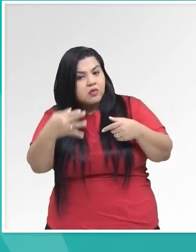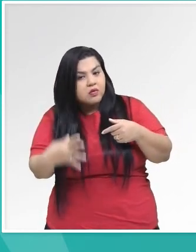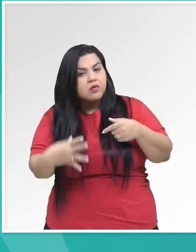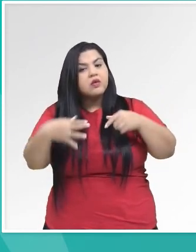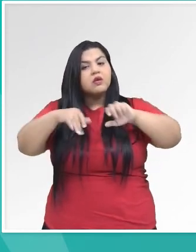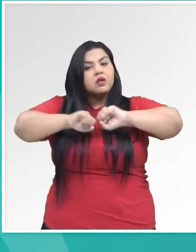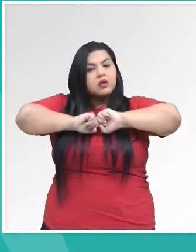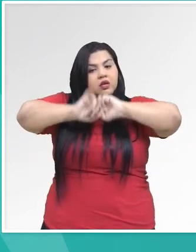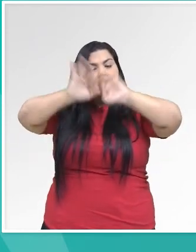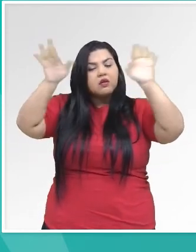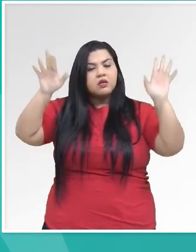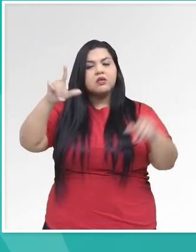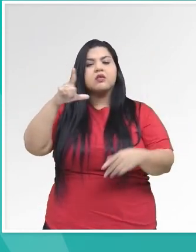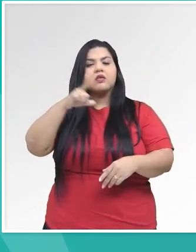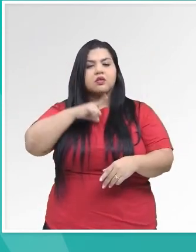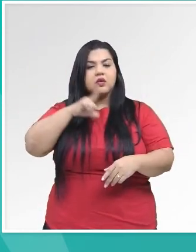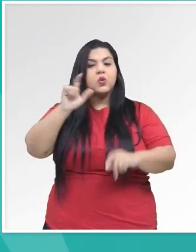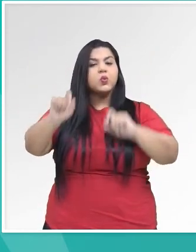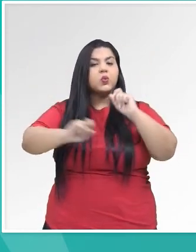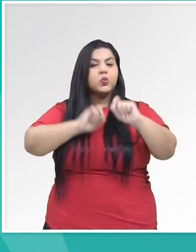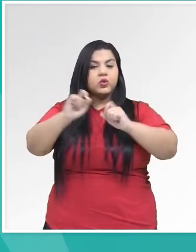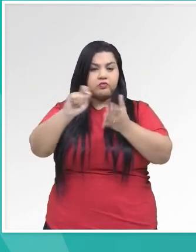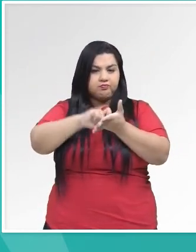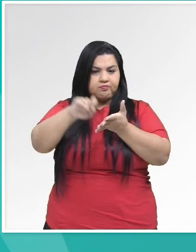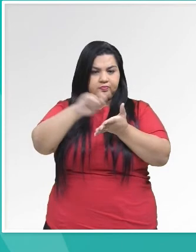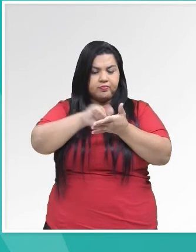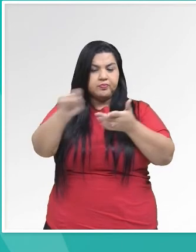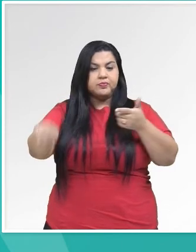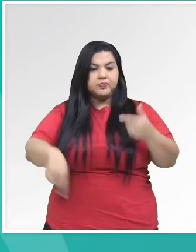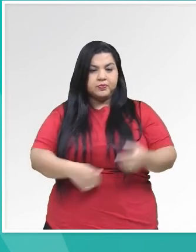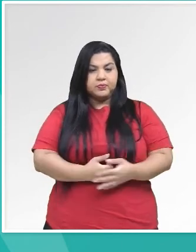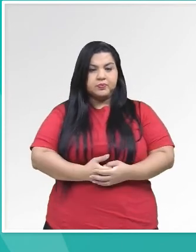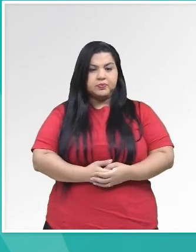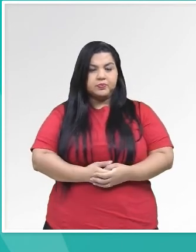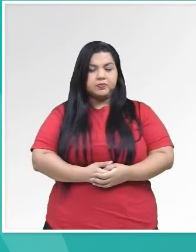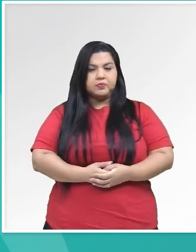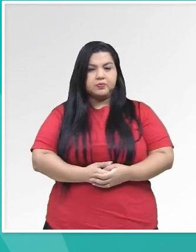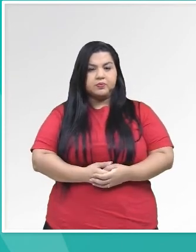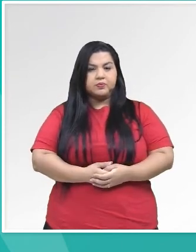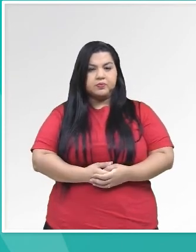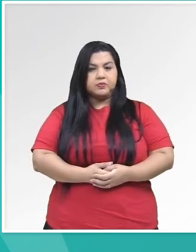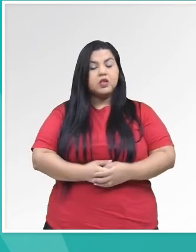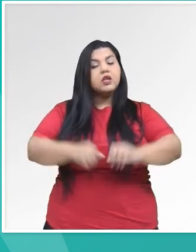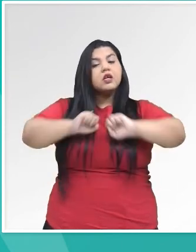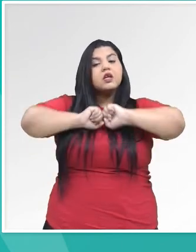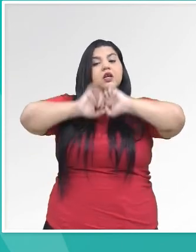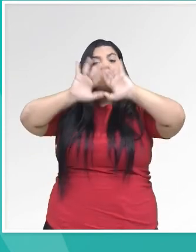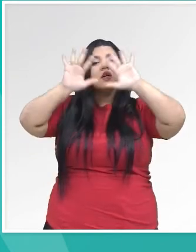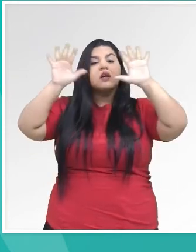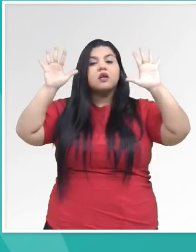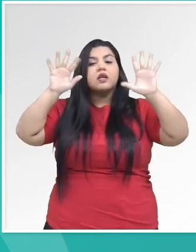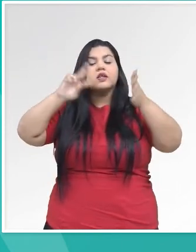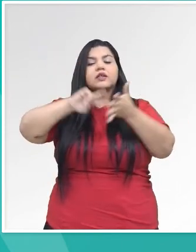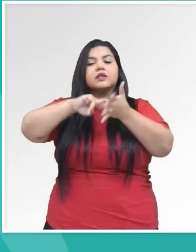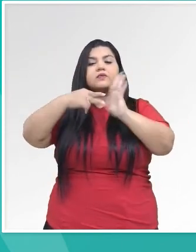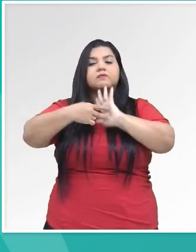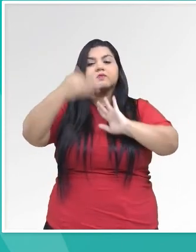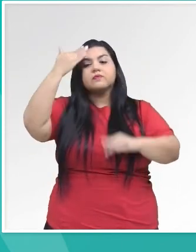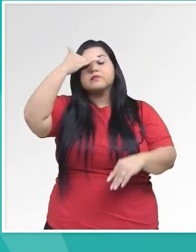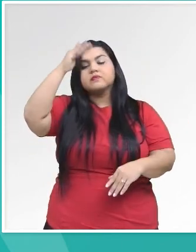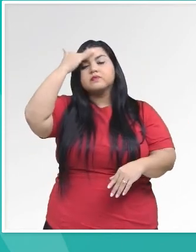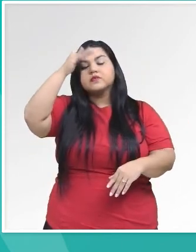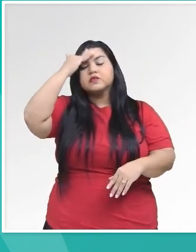ele possui clareza ao que está sendo escrito, tá certo? Então, clareza quer dizer entendimento,